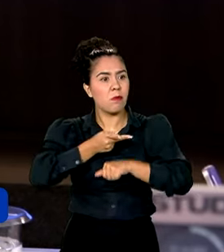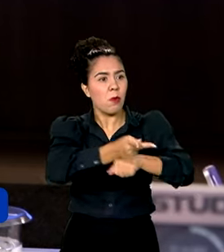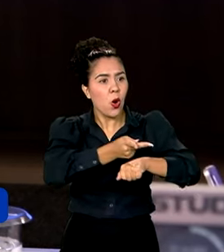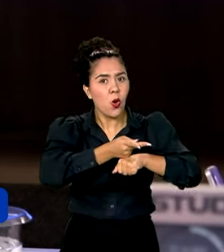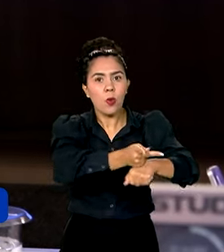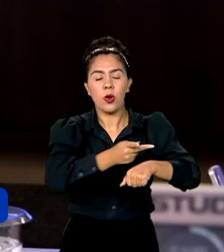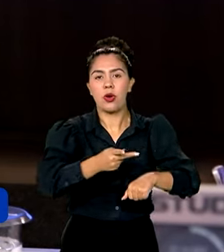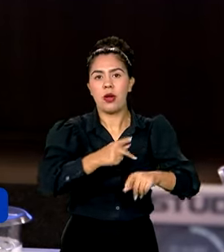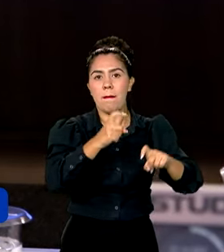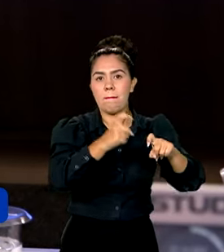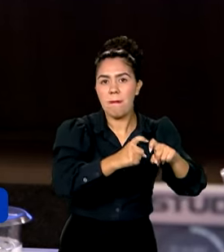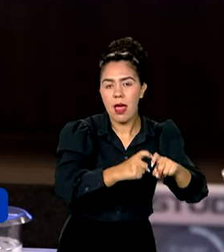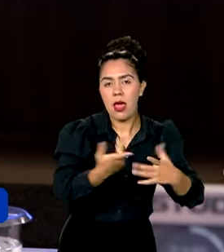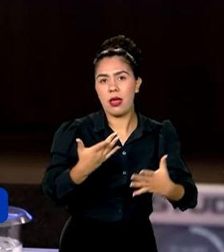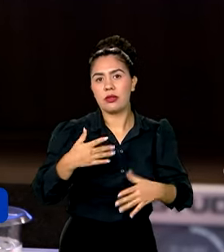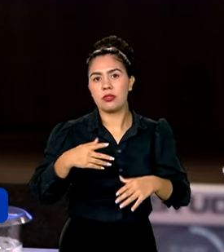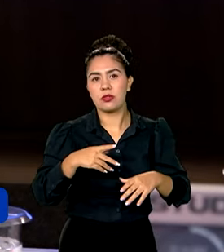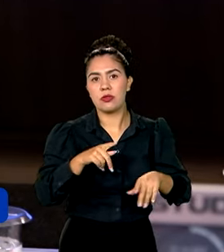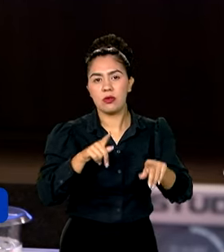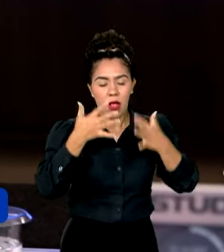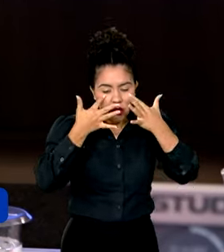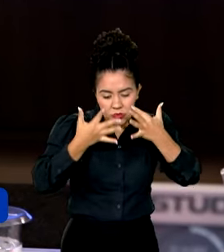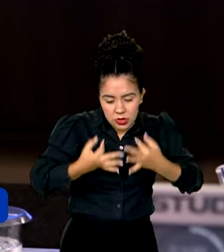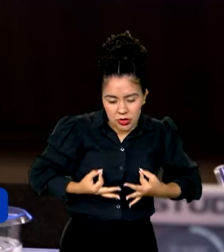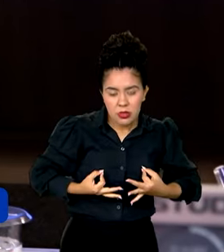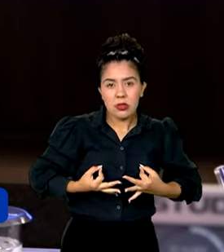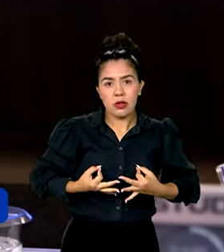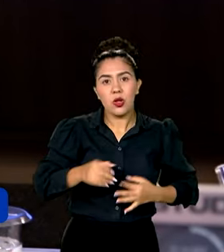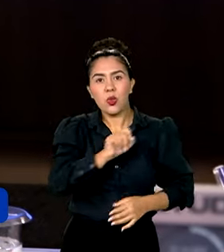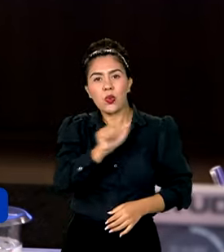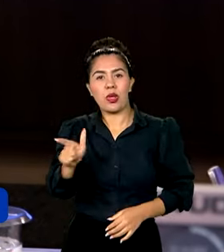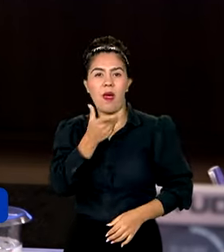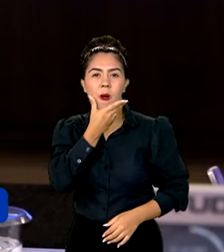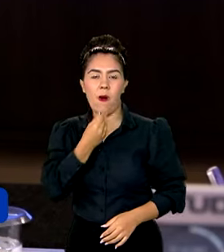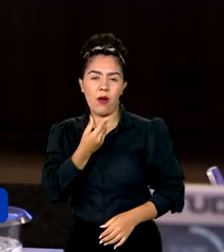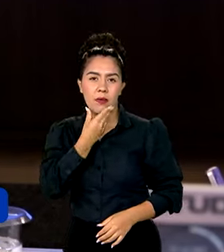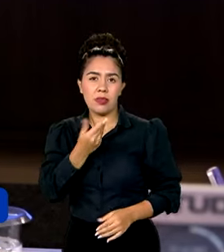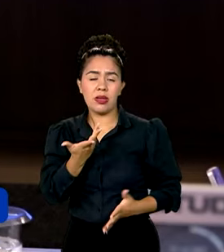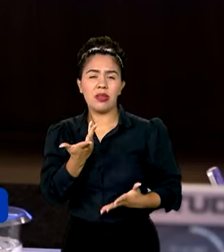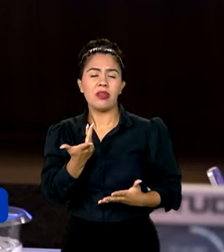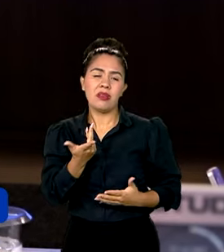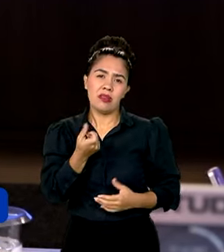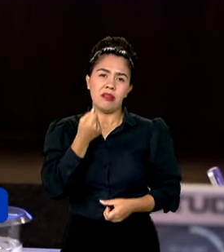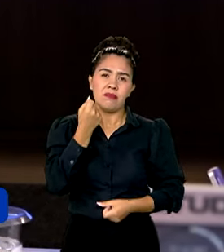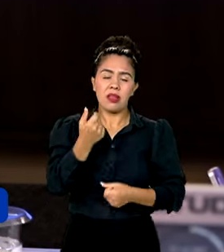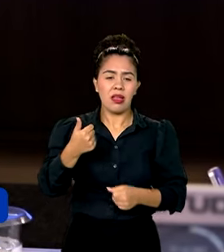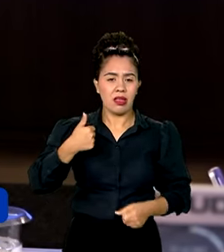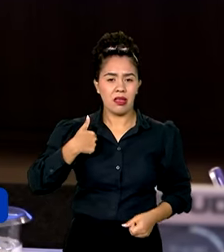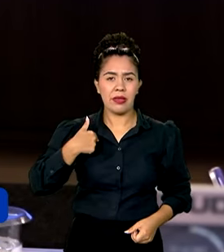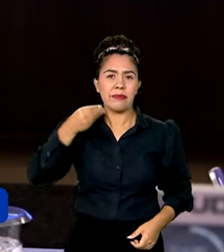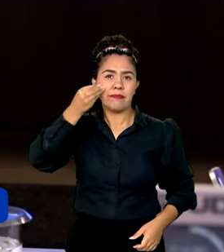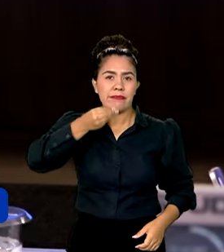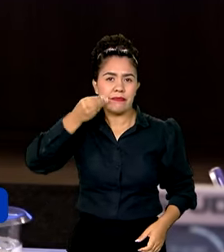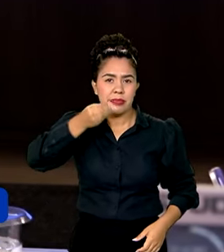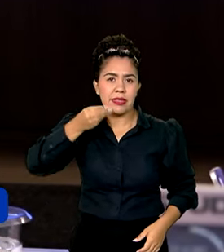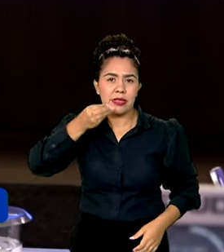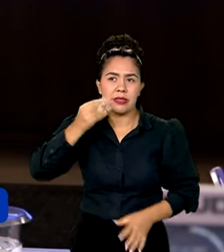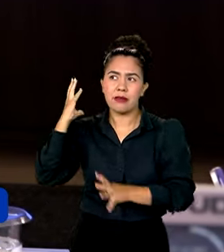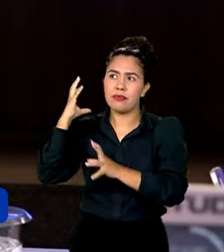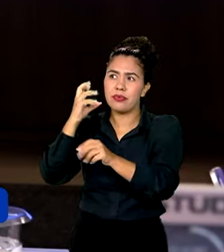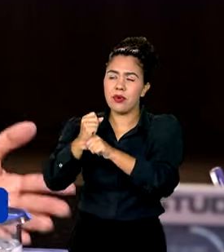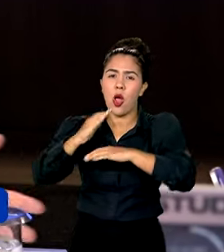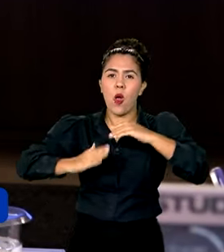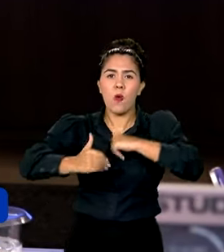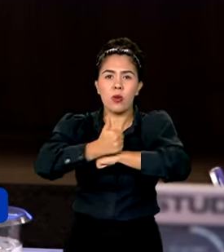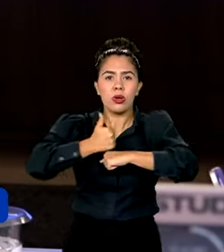o atendimento à saúde do que os homens né e muitas vezes eu vi muito na minha experiência profissional